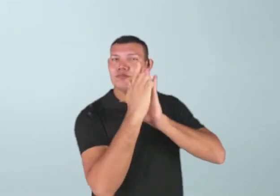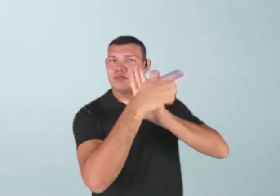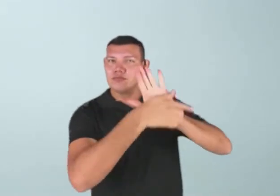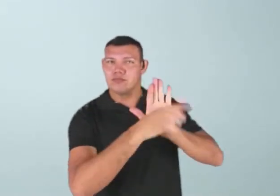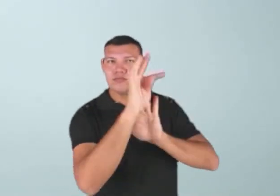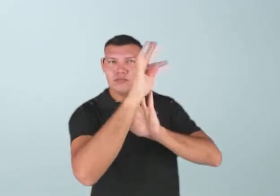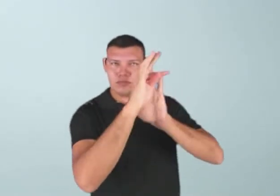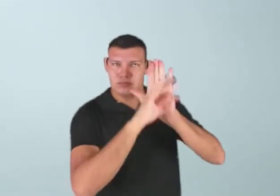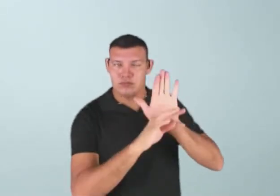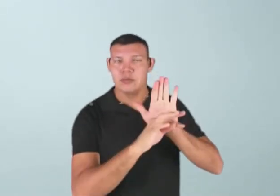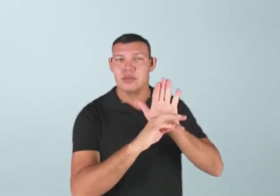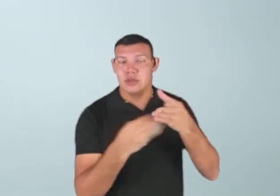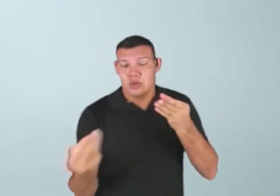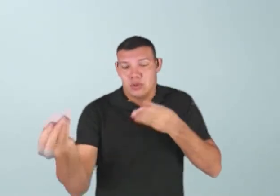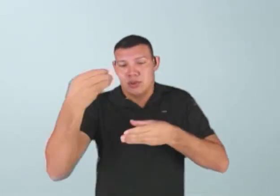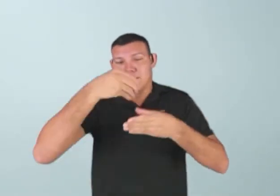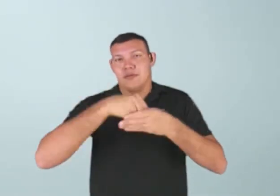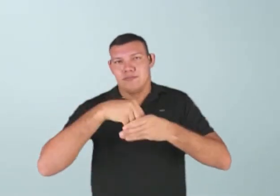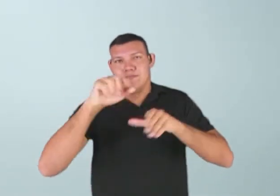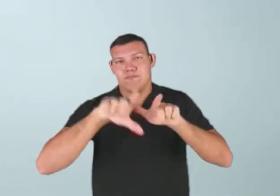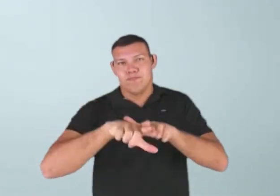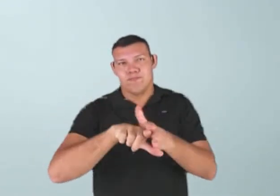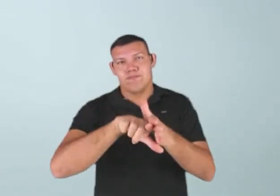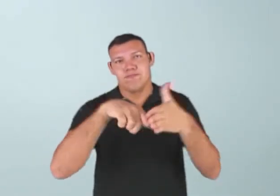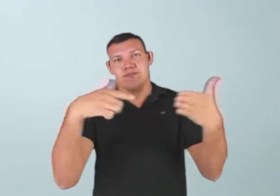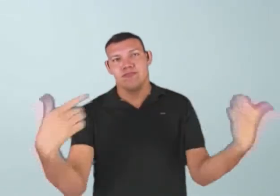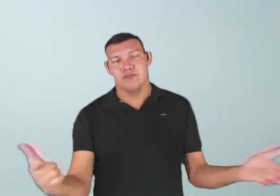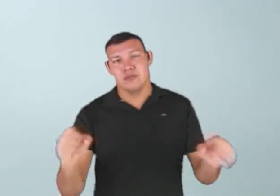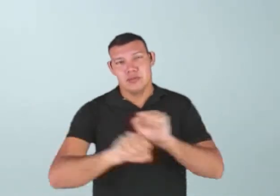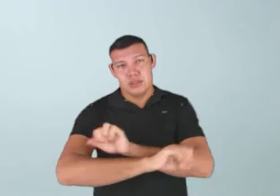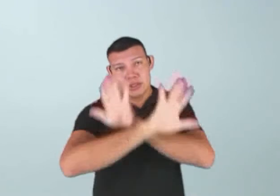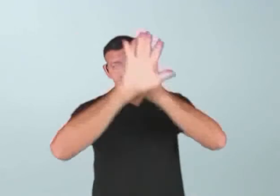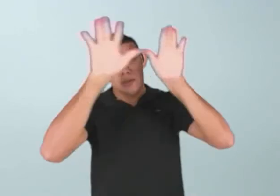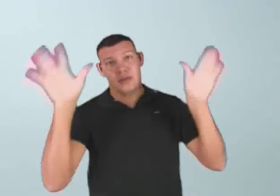gênero textual inserido na esfera jornalística possa cada